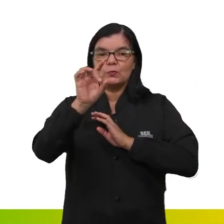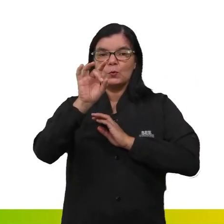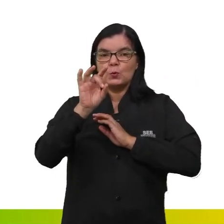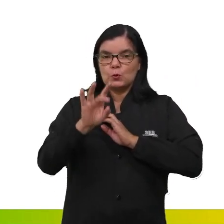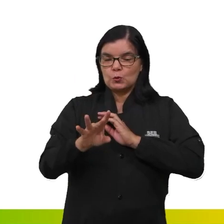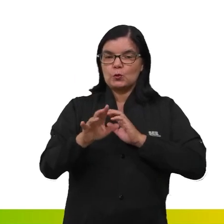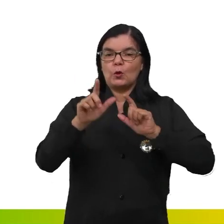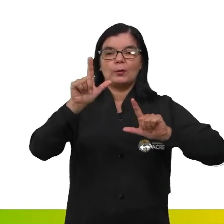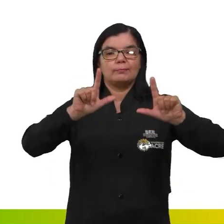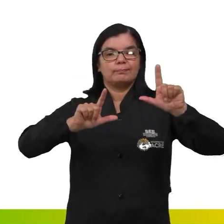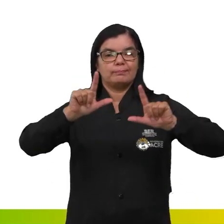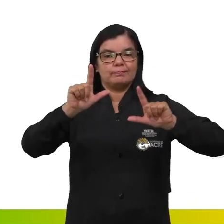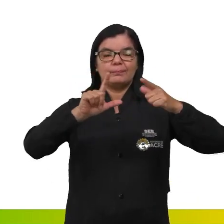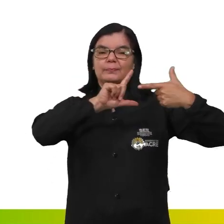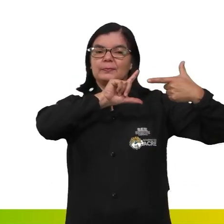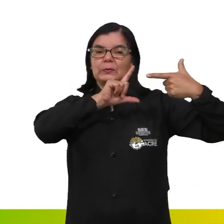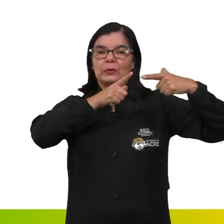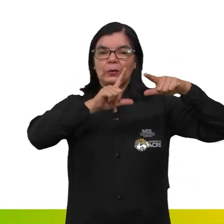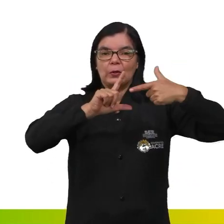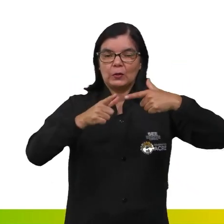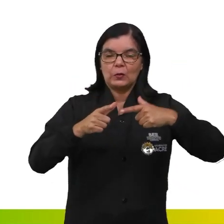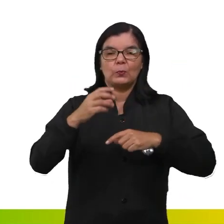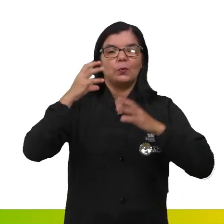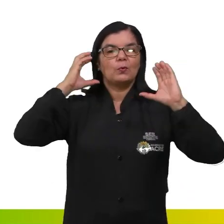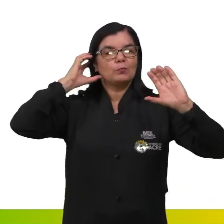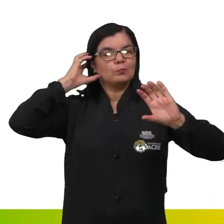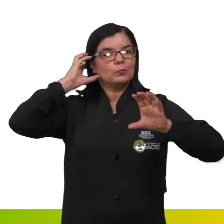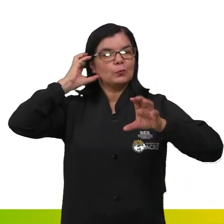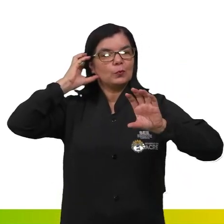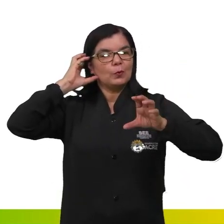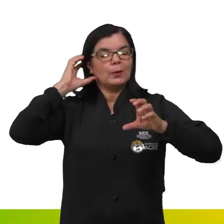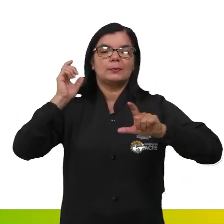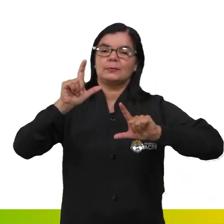das mídias tradicionais como rádio e TV.